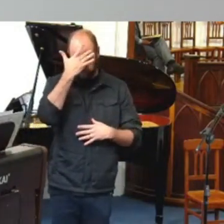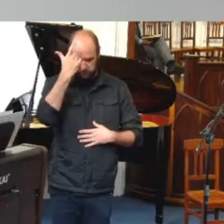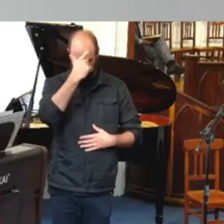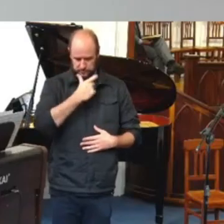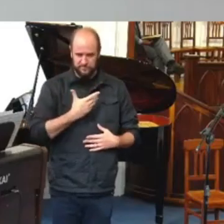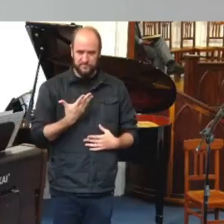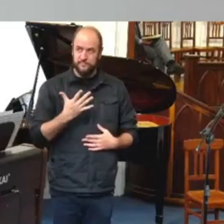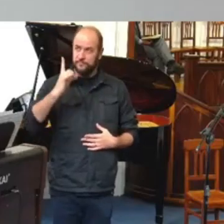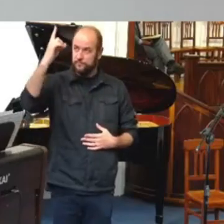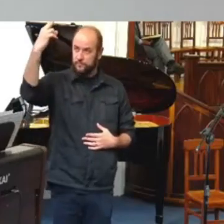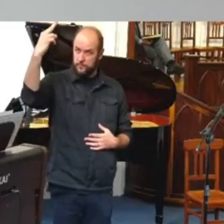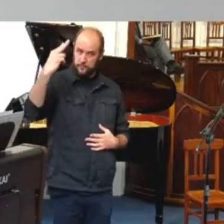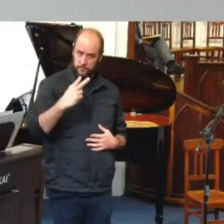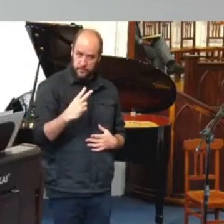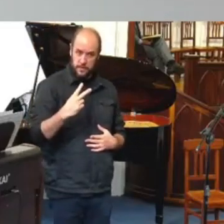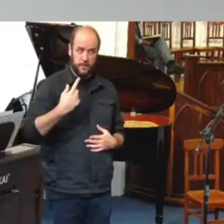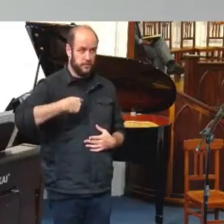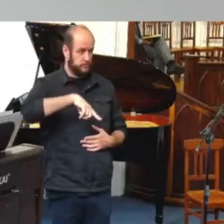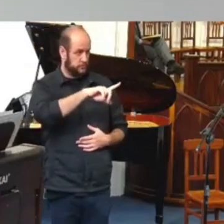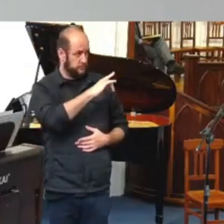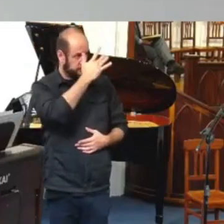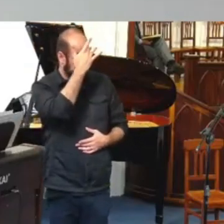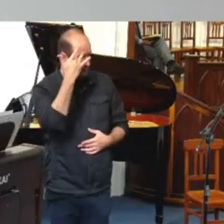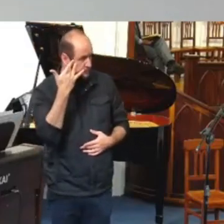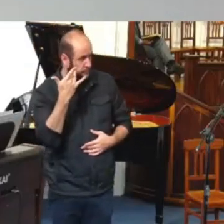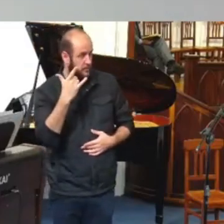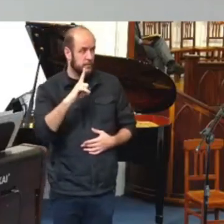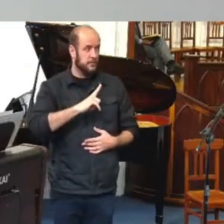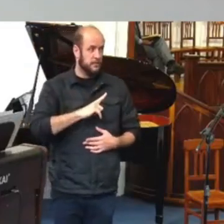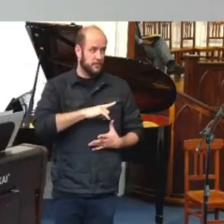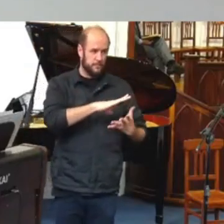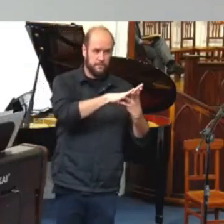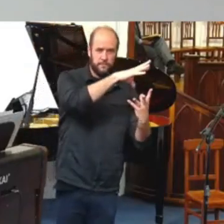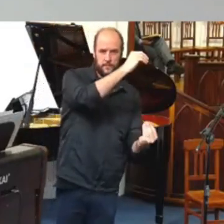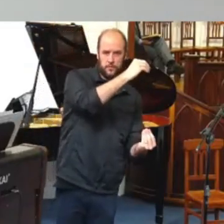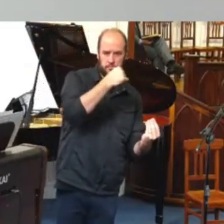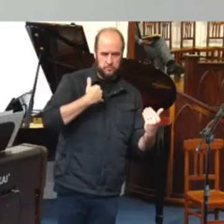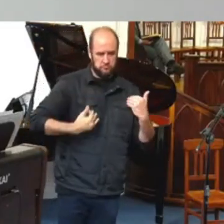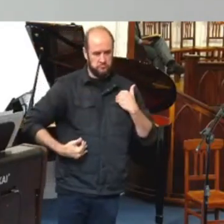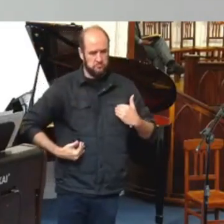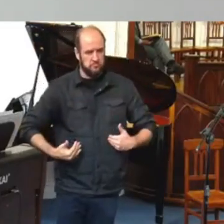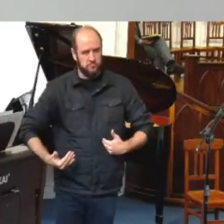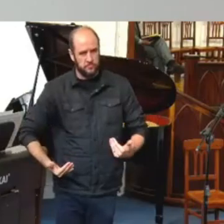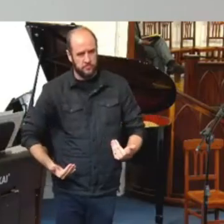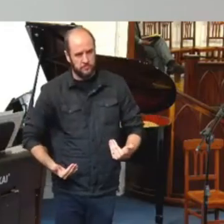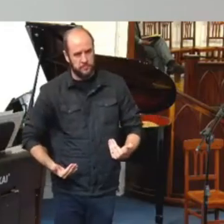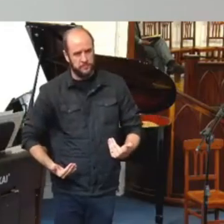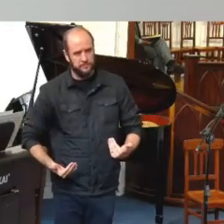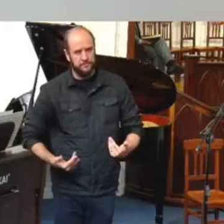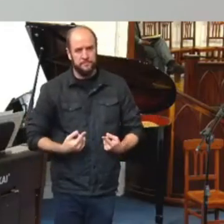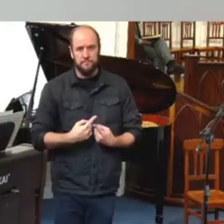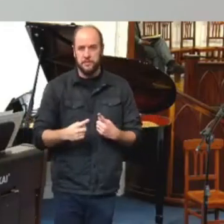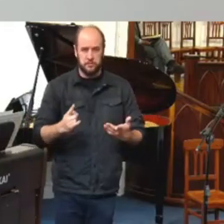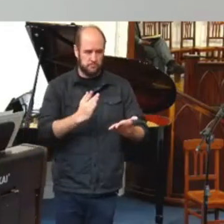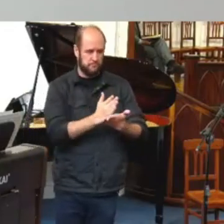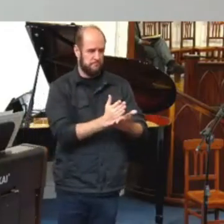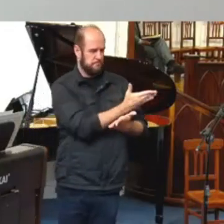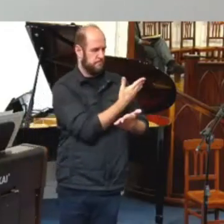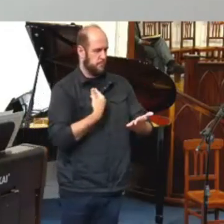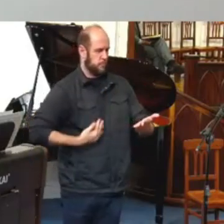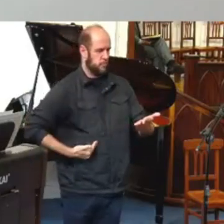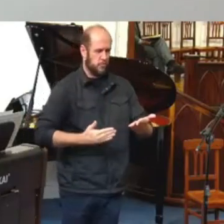visto por Deus como aquele que possui alma, corpo, mas não estão